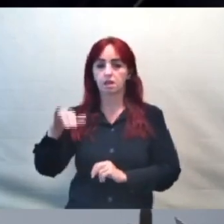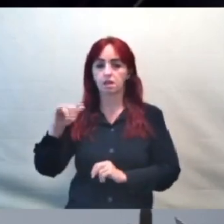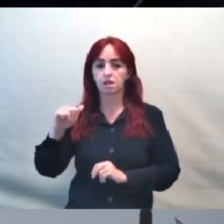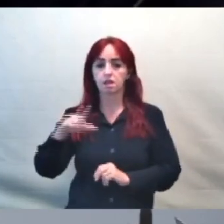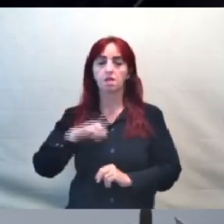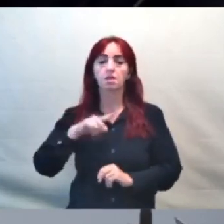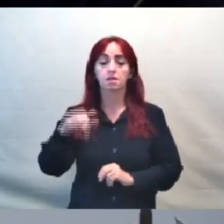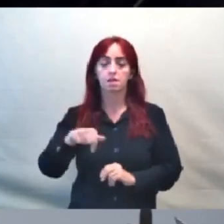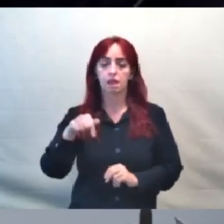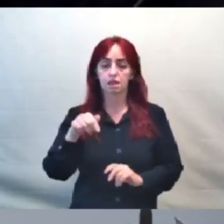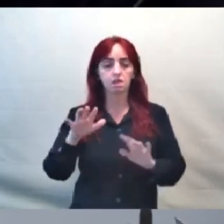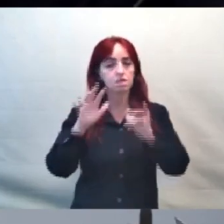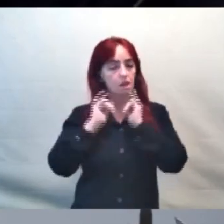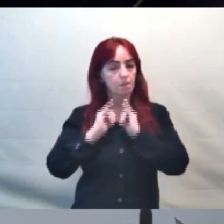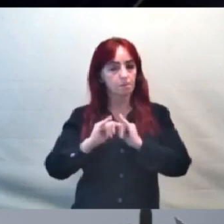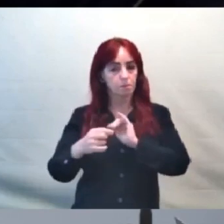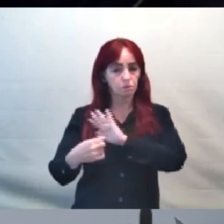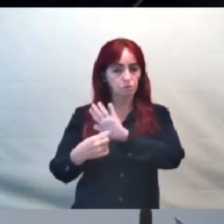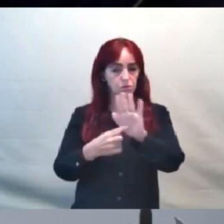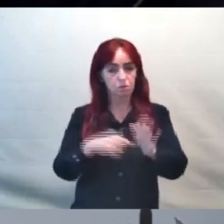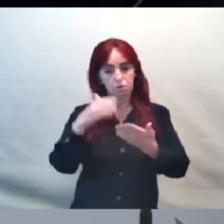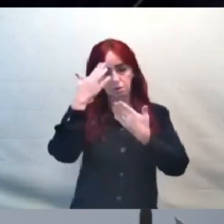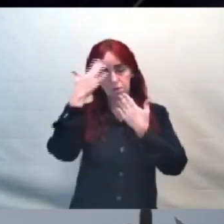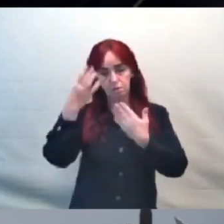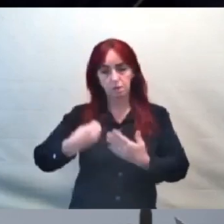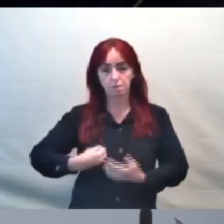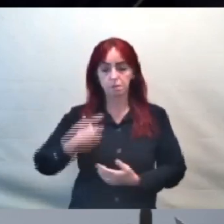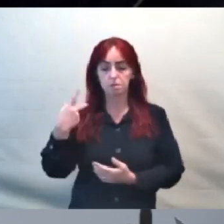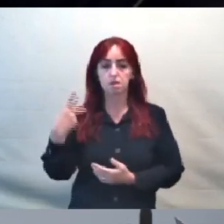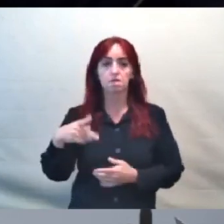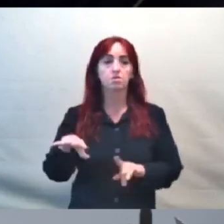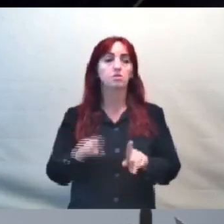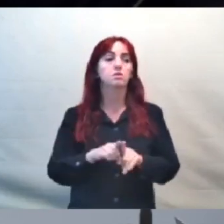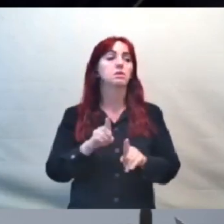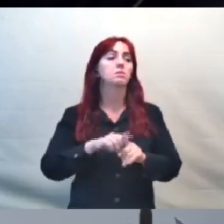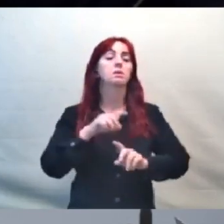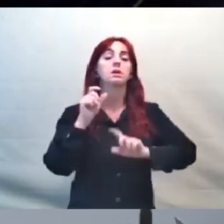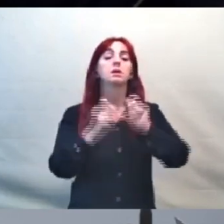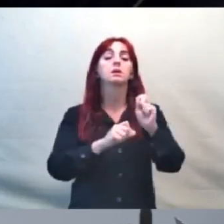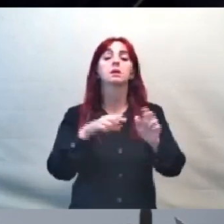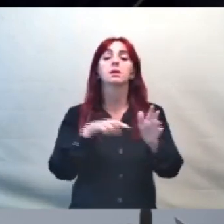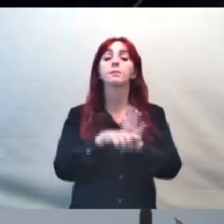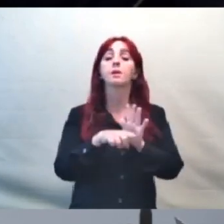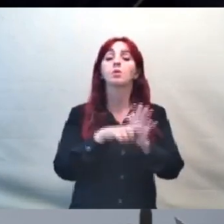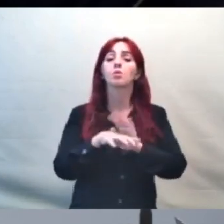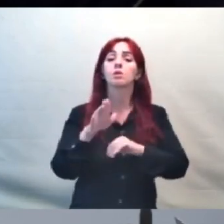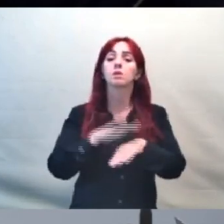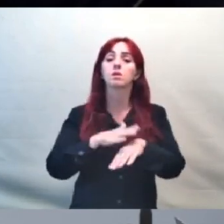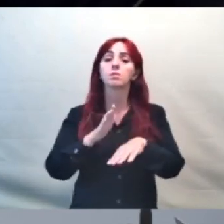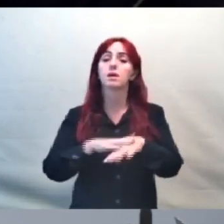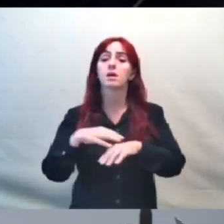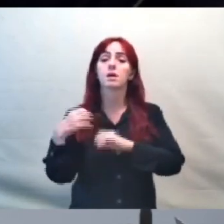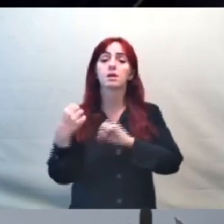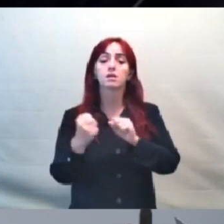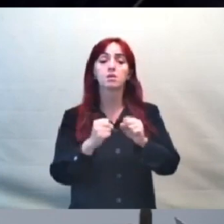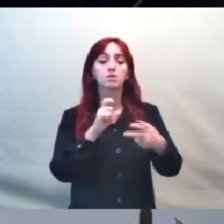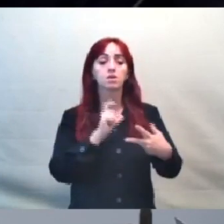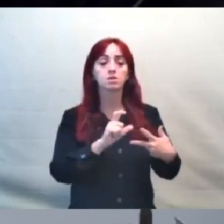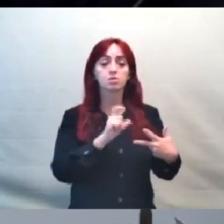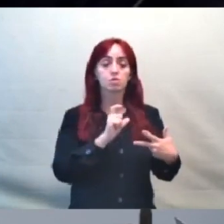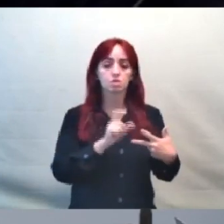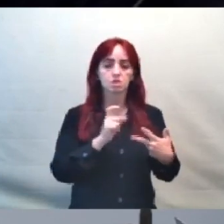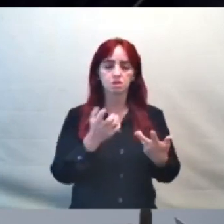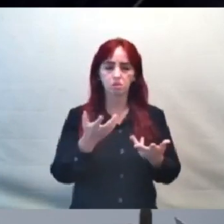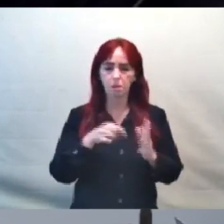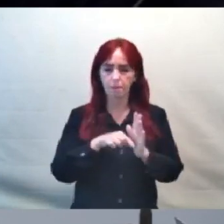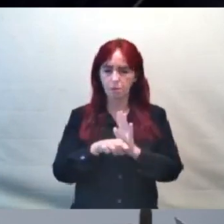obrigado aí pela sua presença. Alguém quer fazer mais uma pergunta ao Poder Executivo?